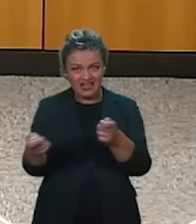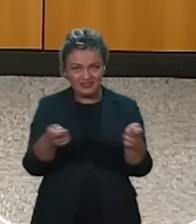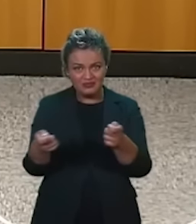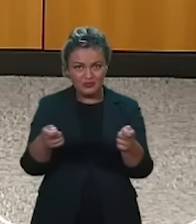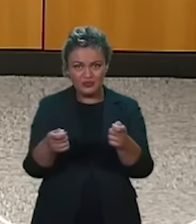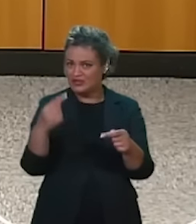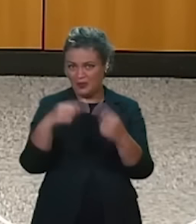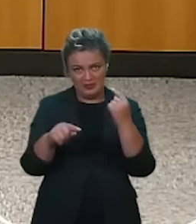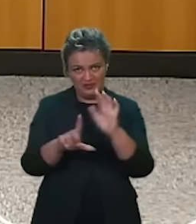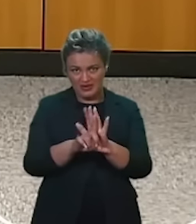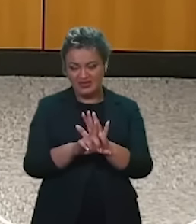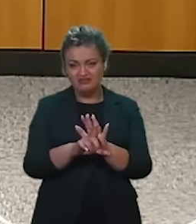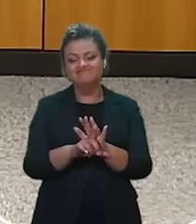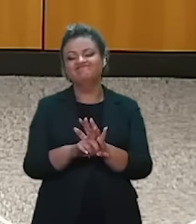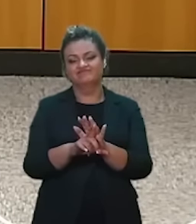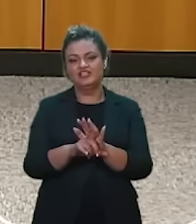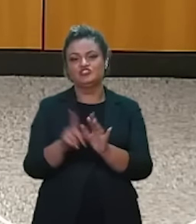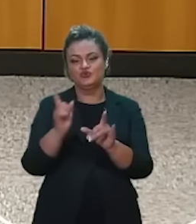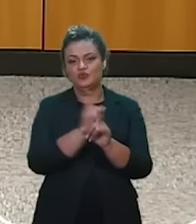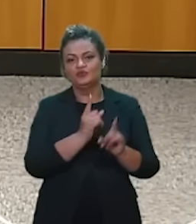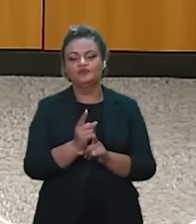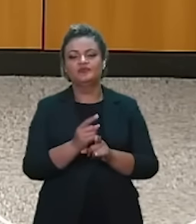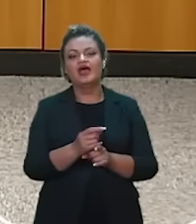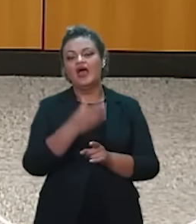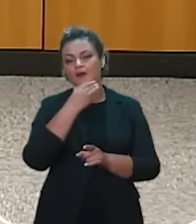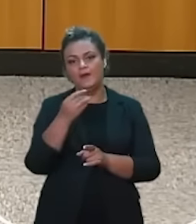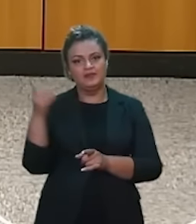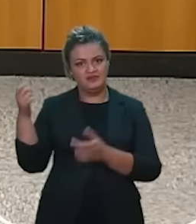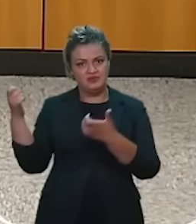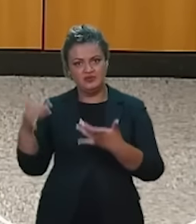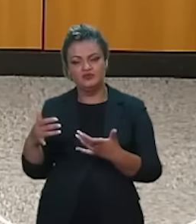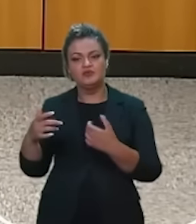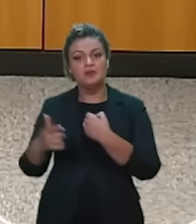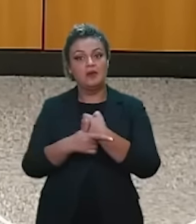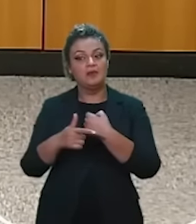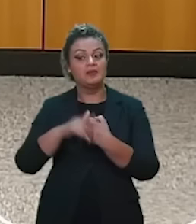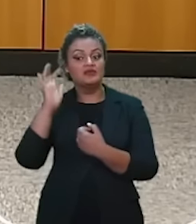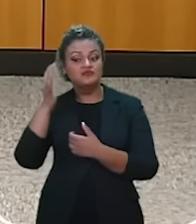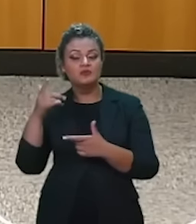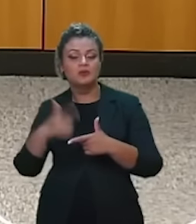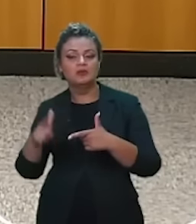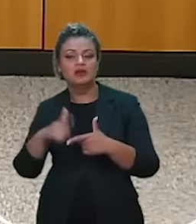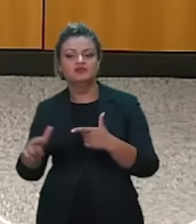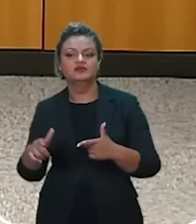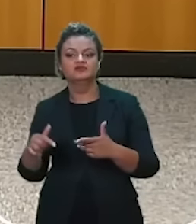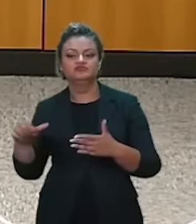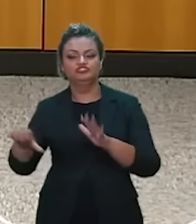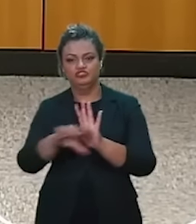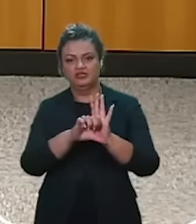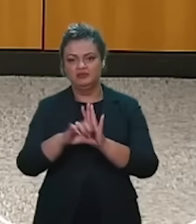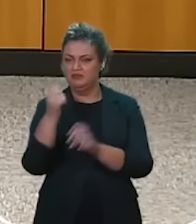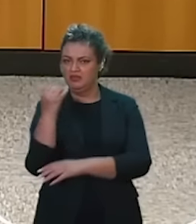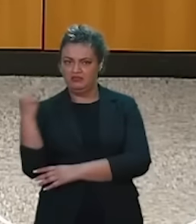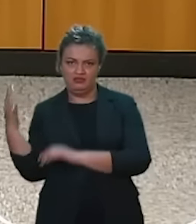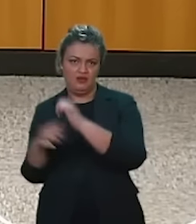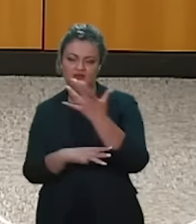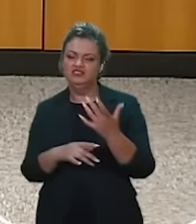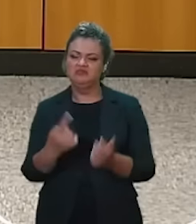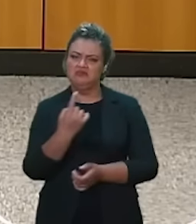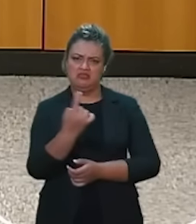Dr Andre enfatizou Esse aspecto do papel da Polícia Federal no combate aos crimes ambientais e cada um Polícia